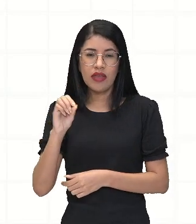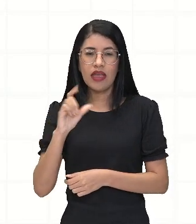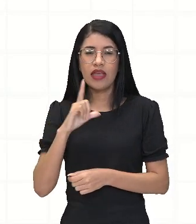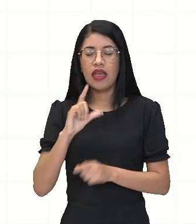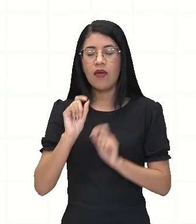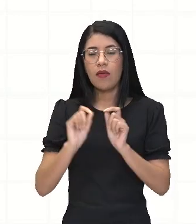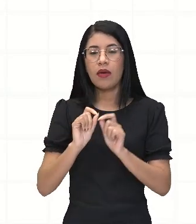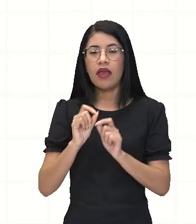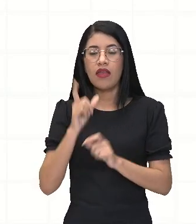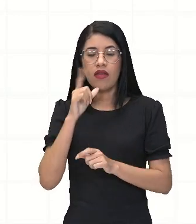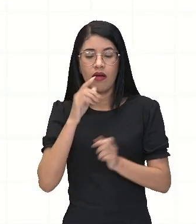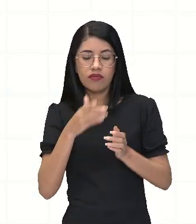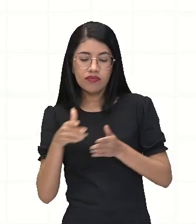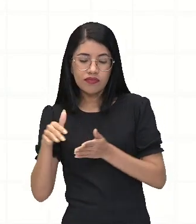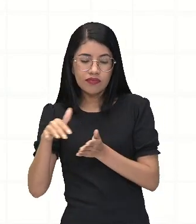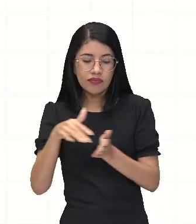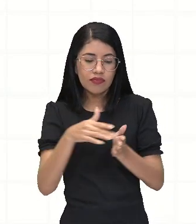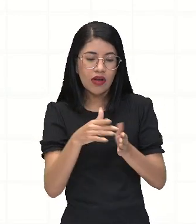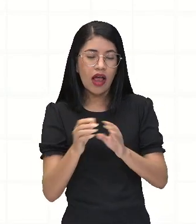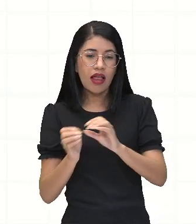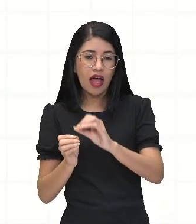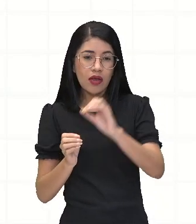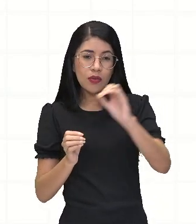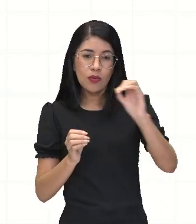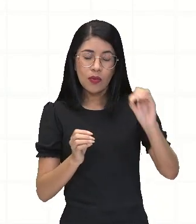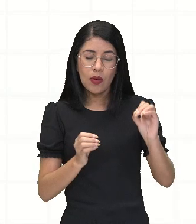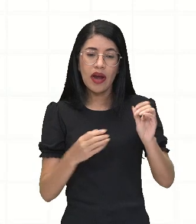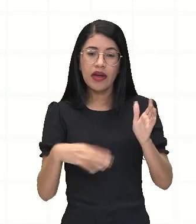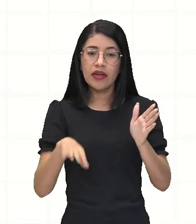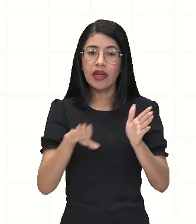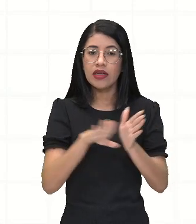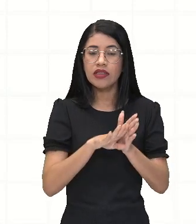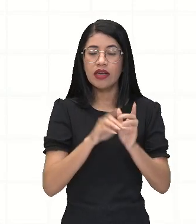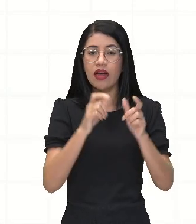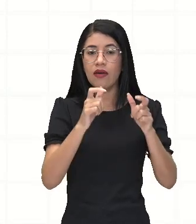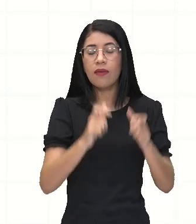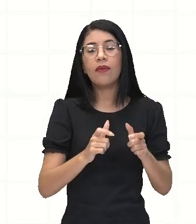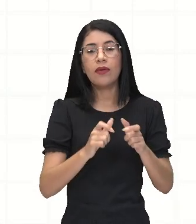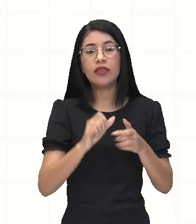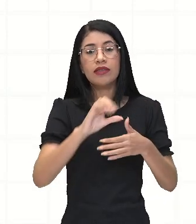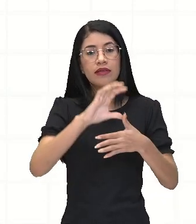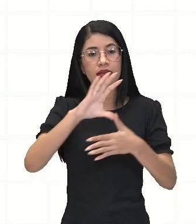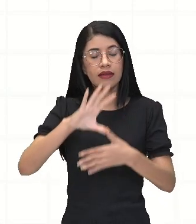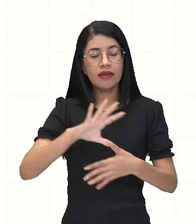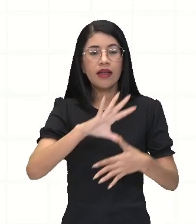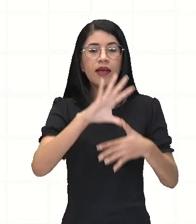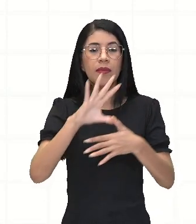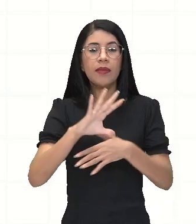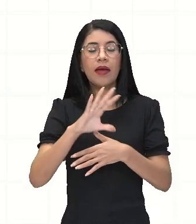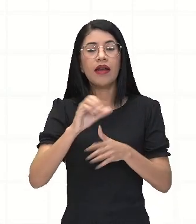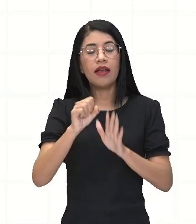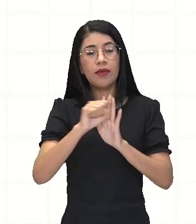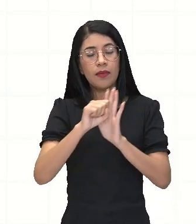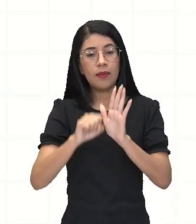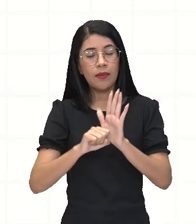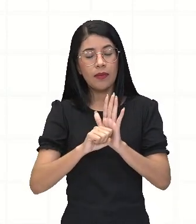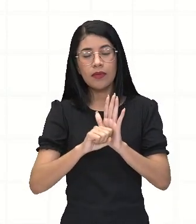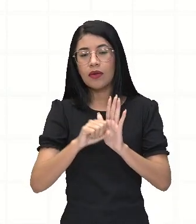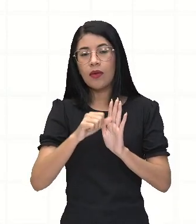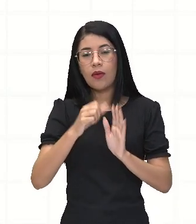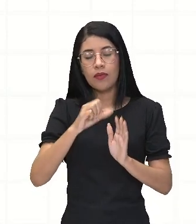atravessar o Atlântico em direção ao oeste e chegar até a América no ano de